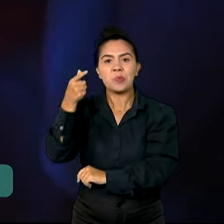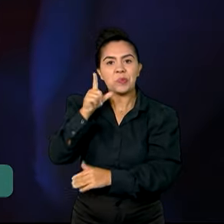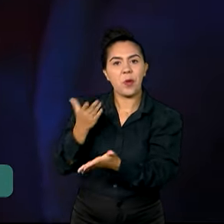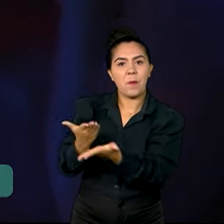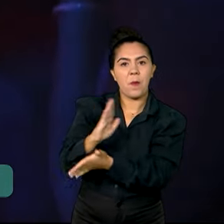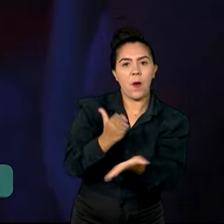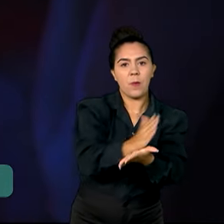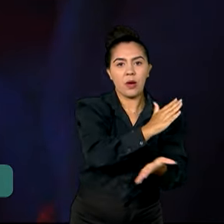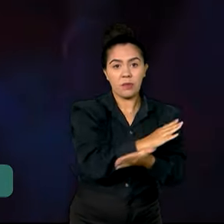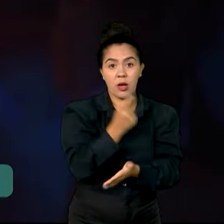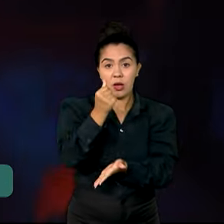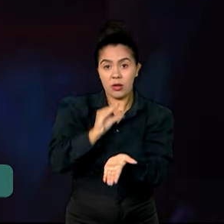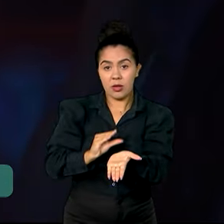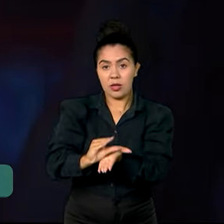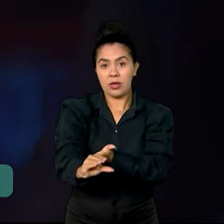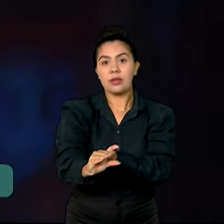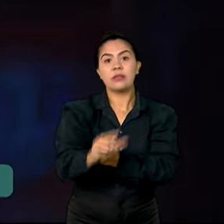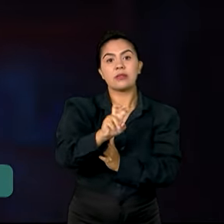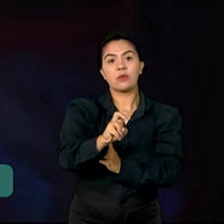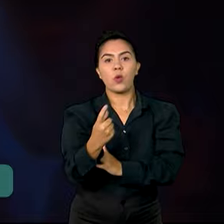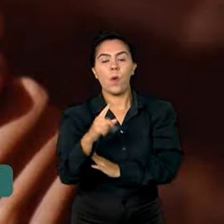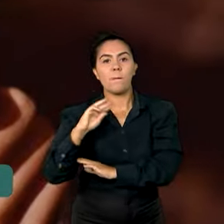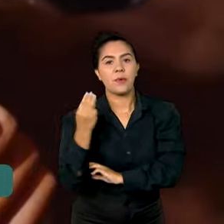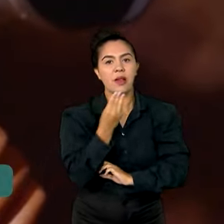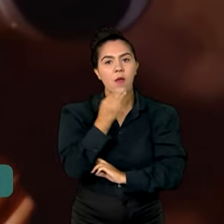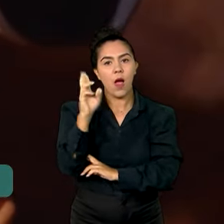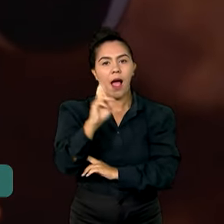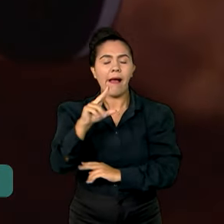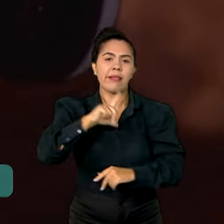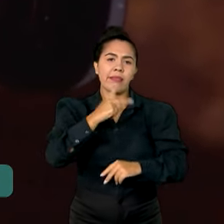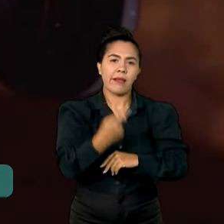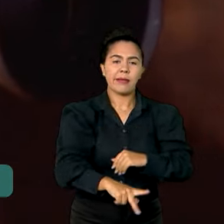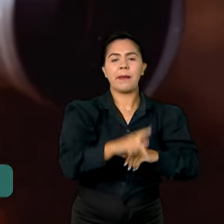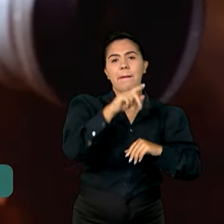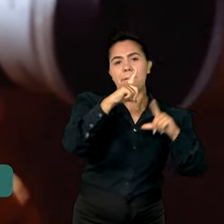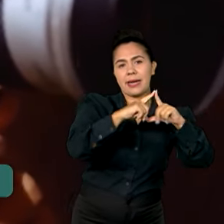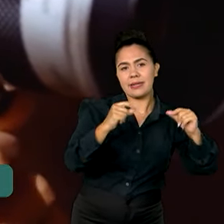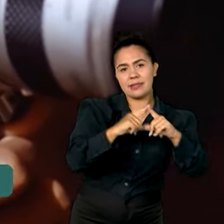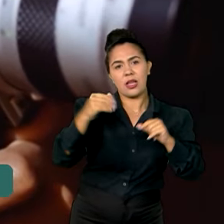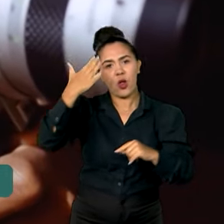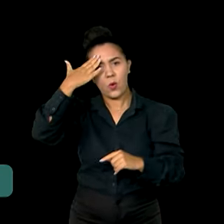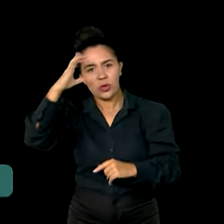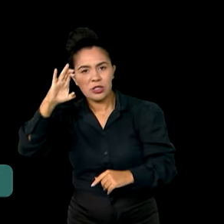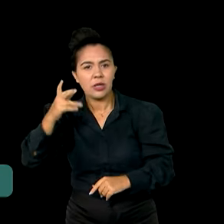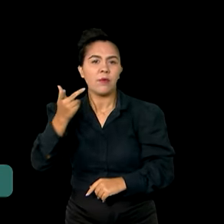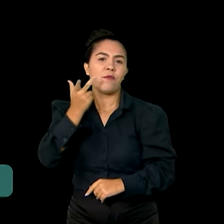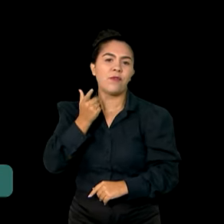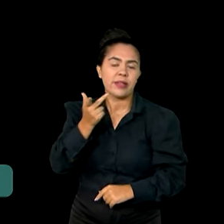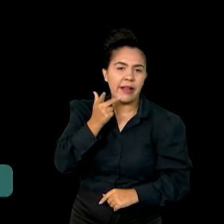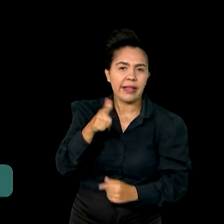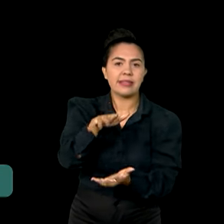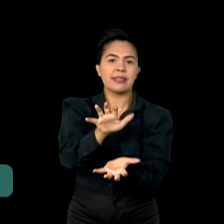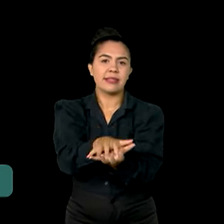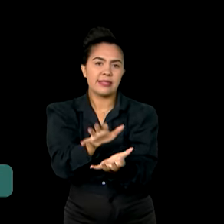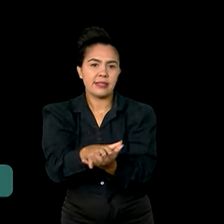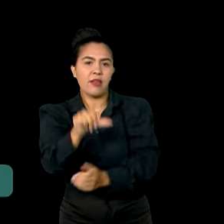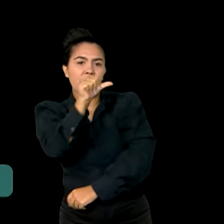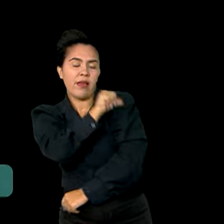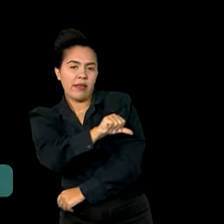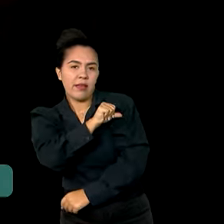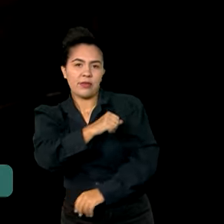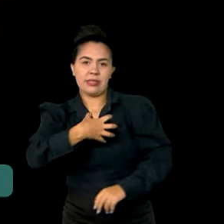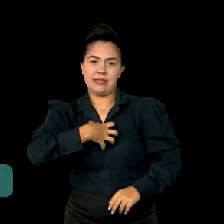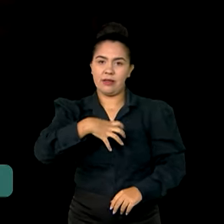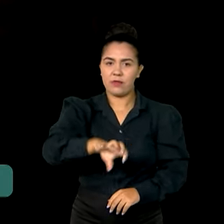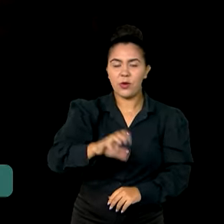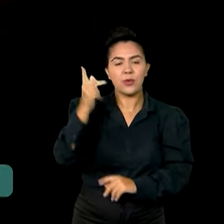de R$51 milhões, que vão passar por Brasília, Curitiba, Fortaleza, Recife, Rio de Janeiro,